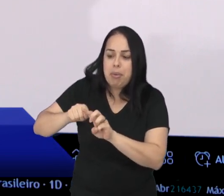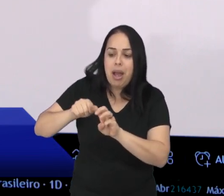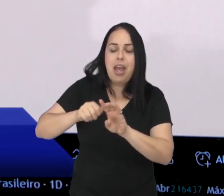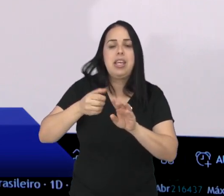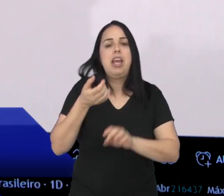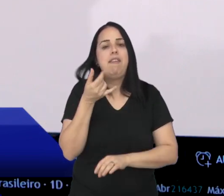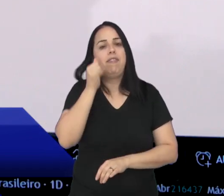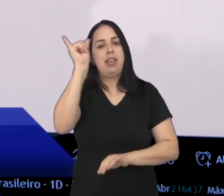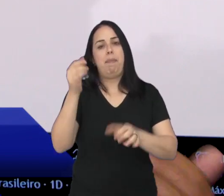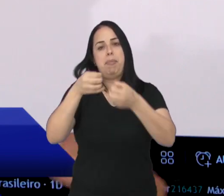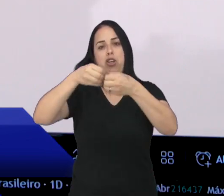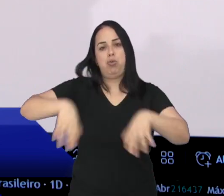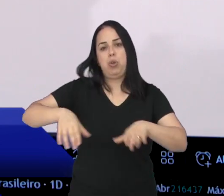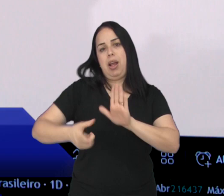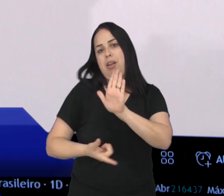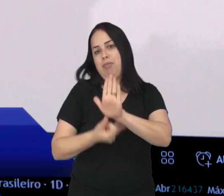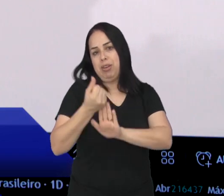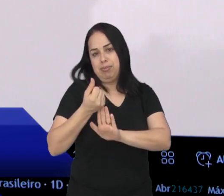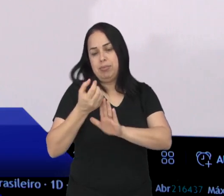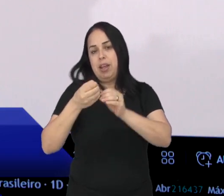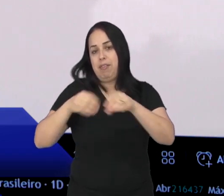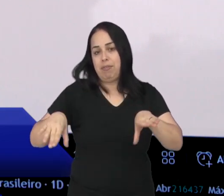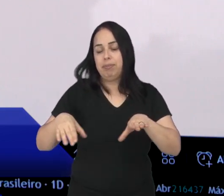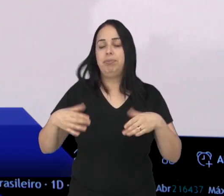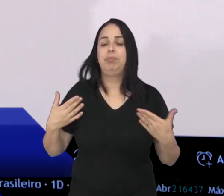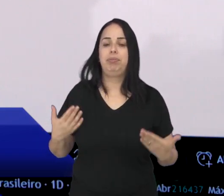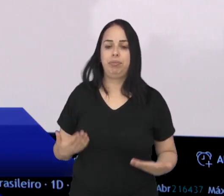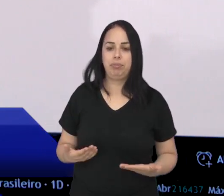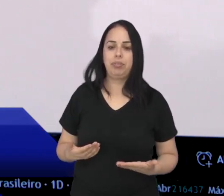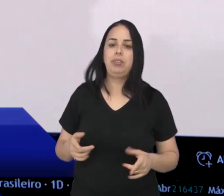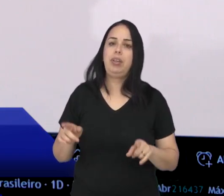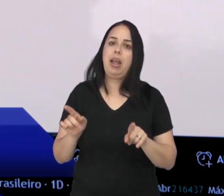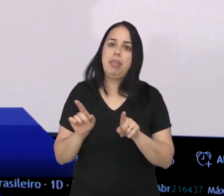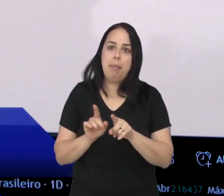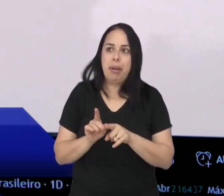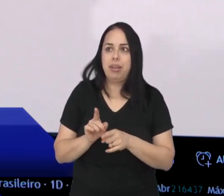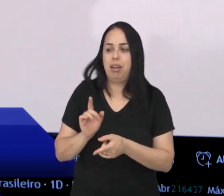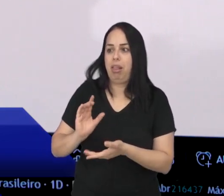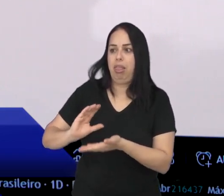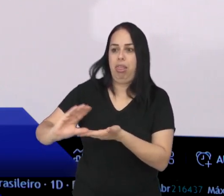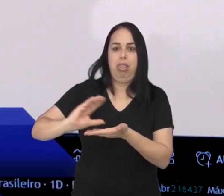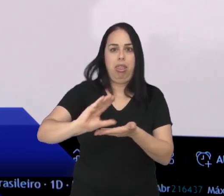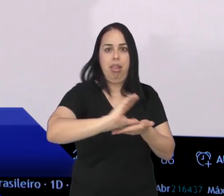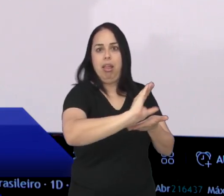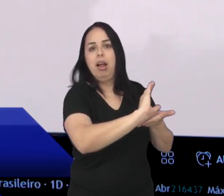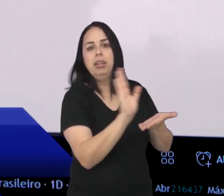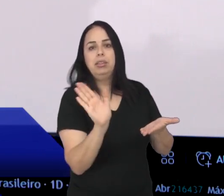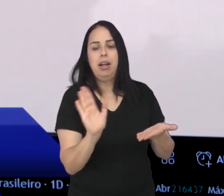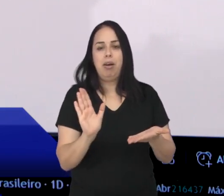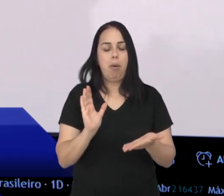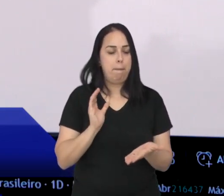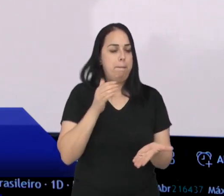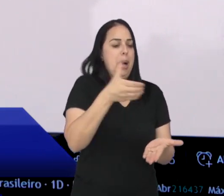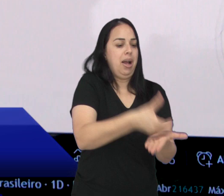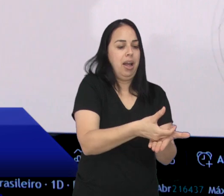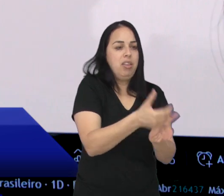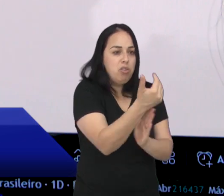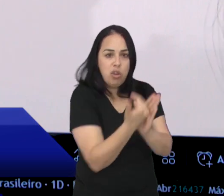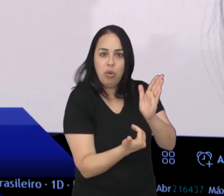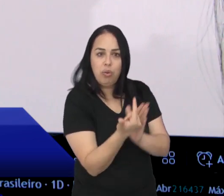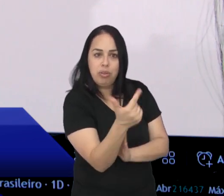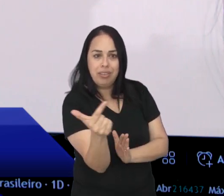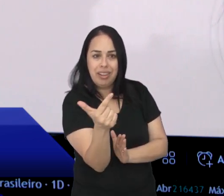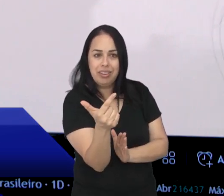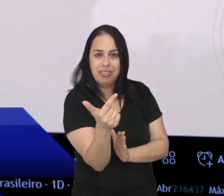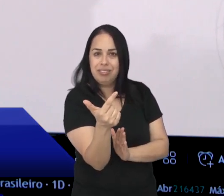parcelas sem prejudicar todo o meu planejamento financeiro. E um ponto importante, eu não estou me descapitalizando à toa. Porque não adianta nada eu pagar algo à vista se